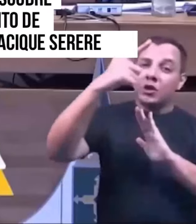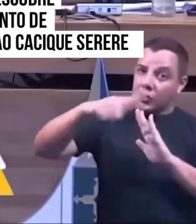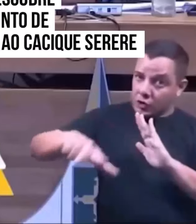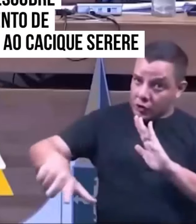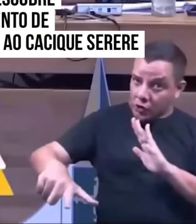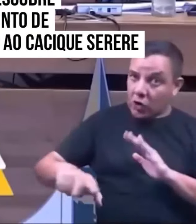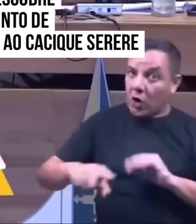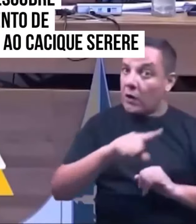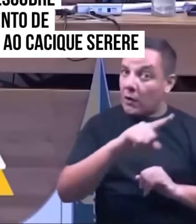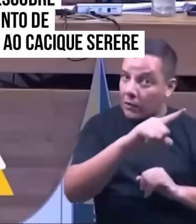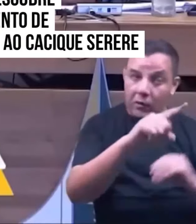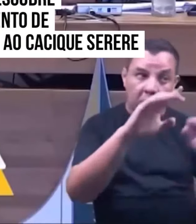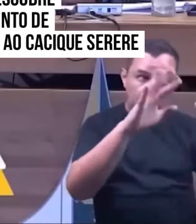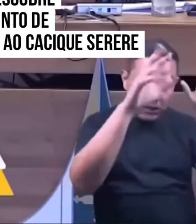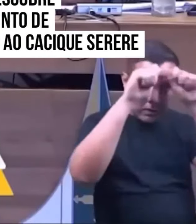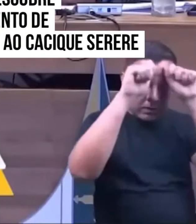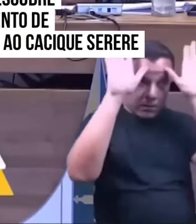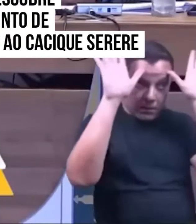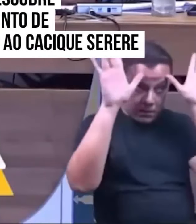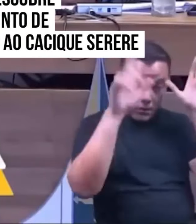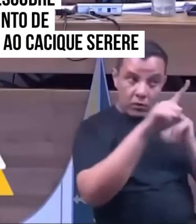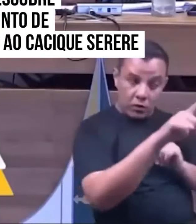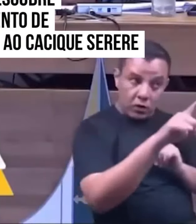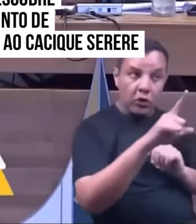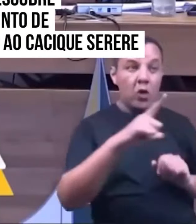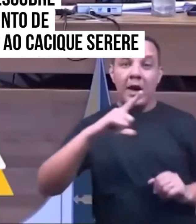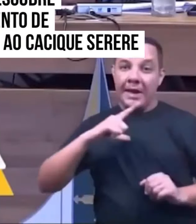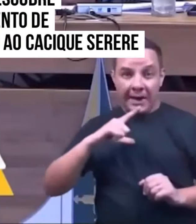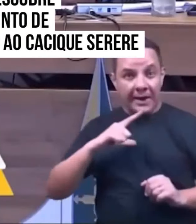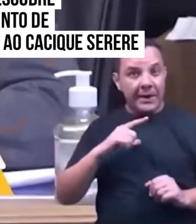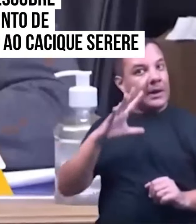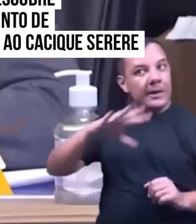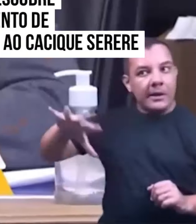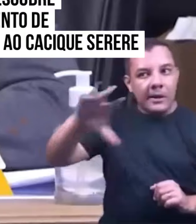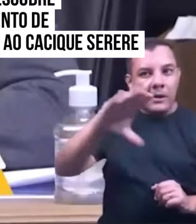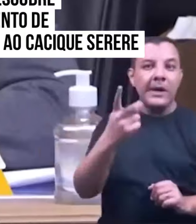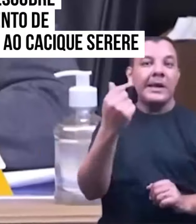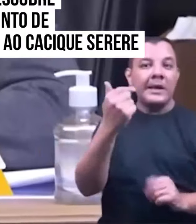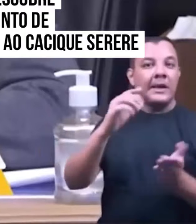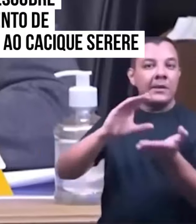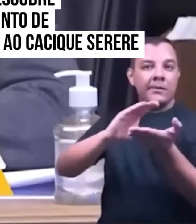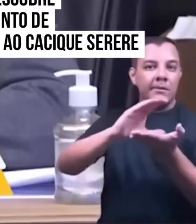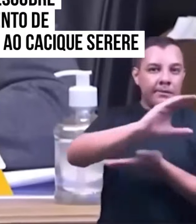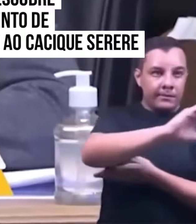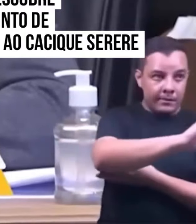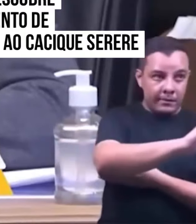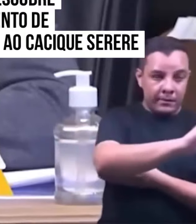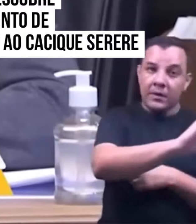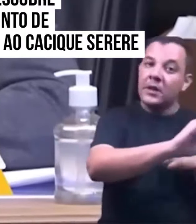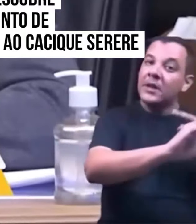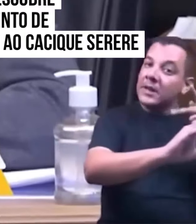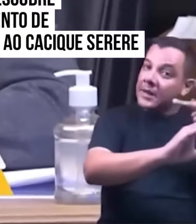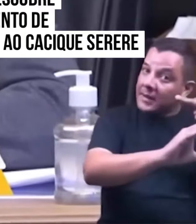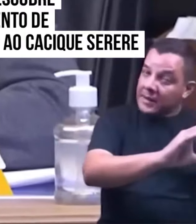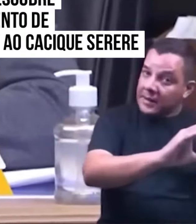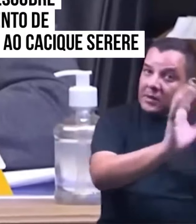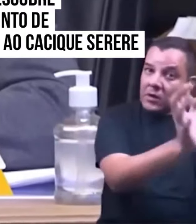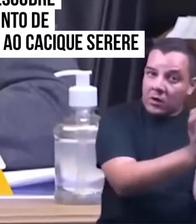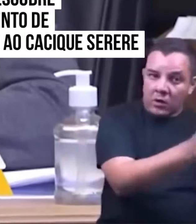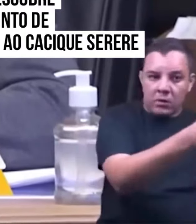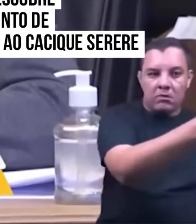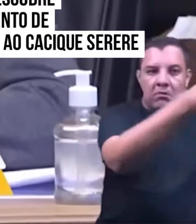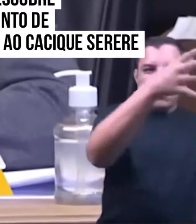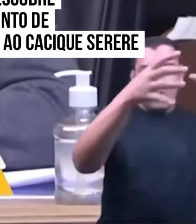Chico Sererê, o senhor recebeu alguma recompensa financeira para trazer seu povo para o acampamento em